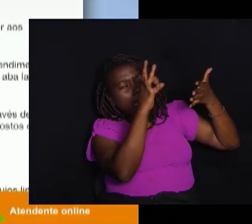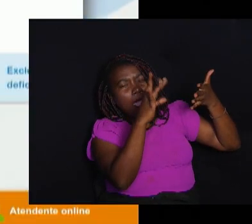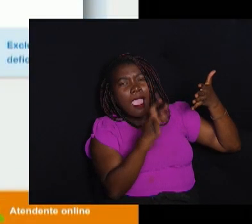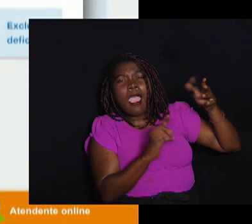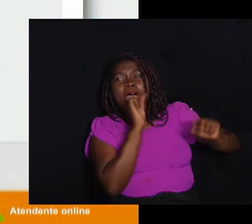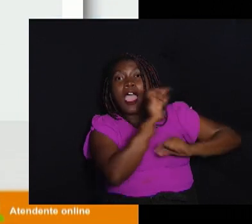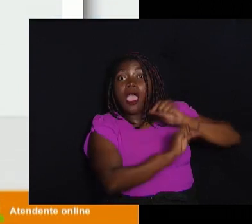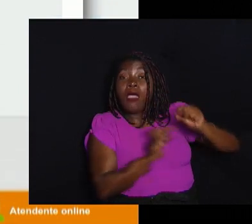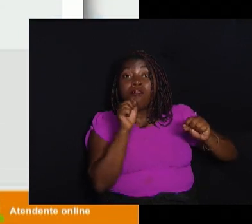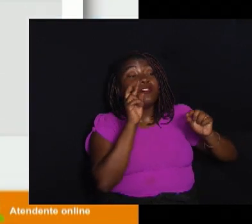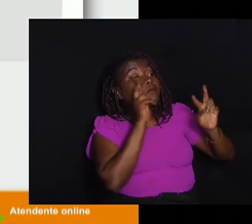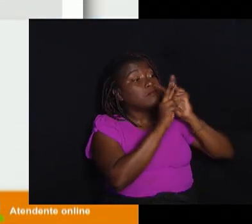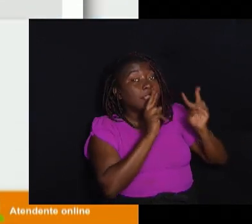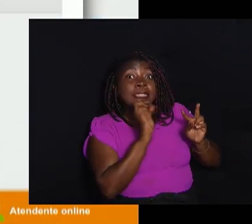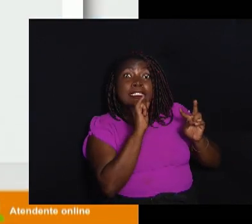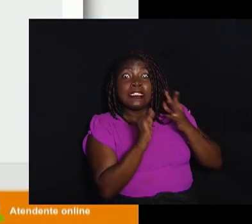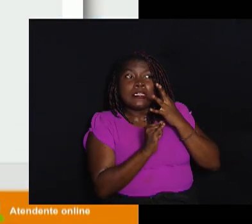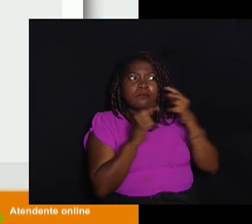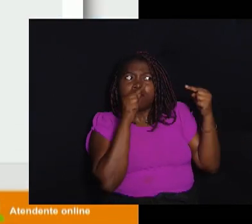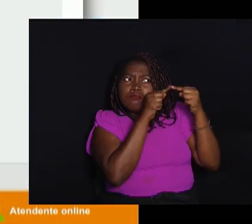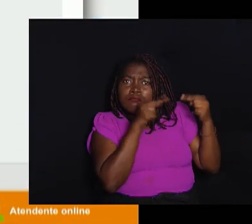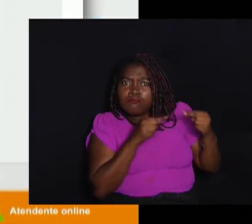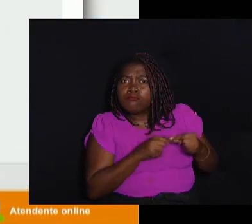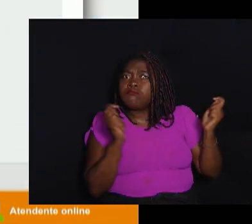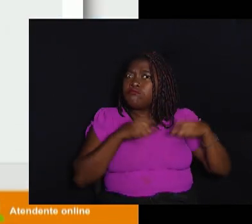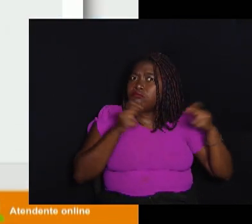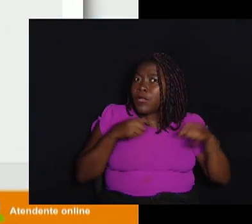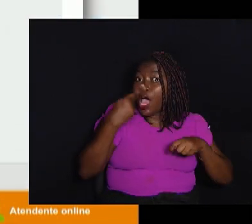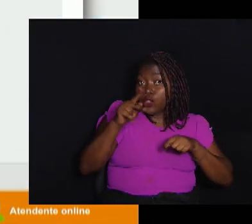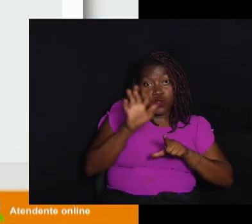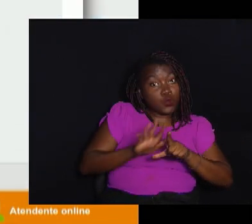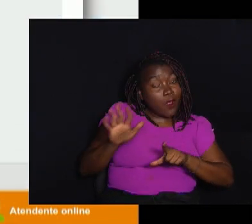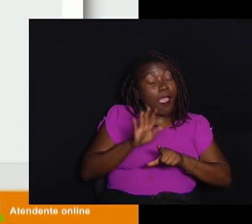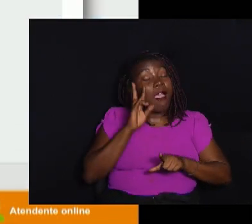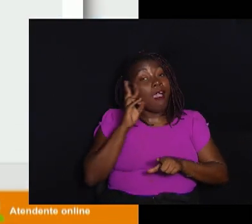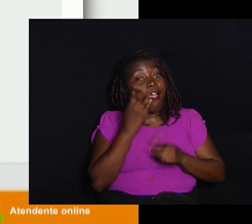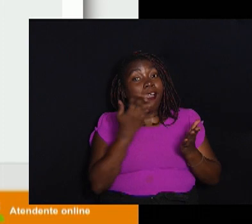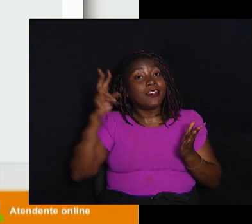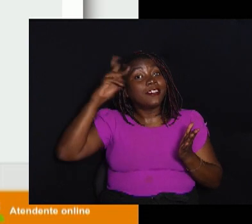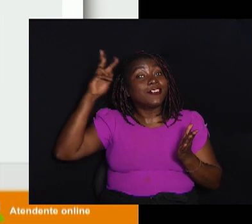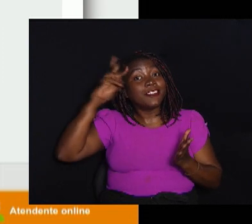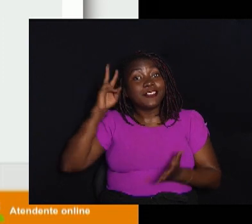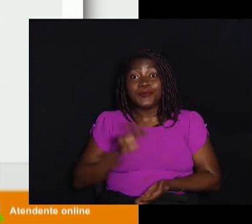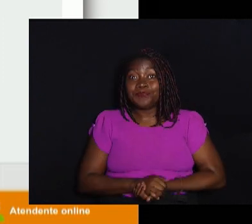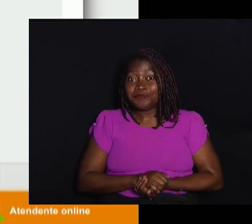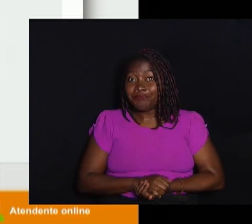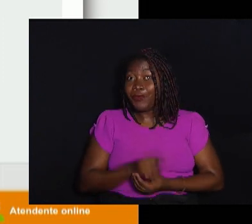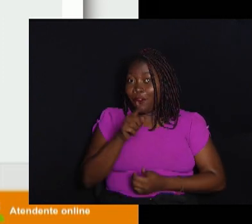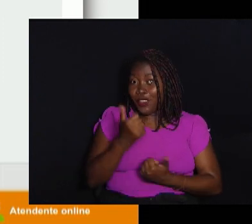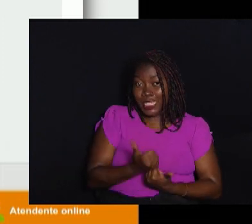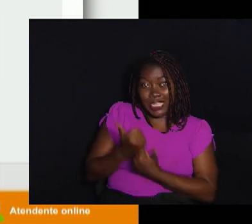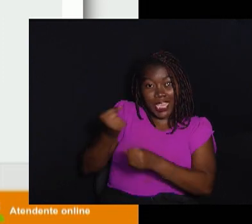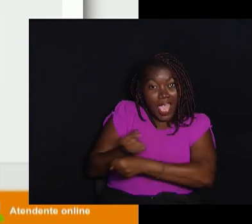aí você vai conferir se você se encaixa, se está dentro da sua área. Então, ó, para esta segunda-feira, você que é ajudante de